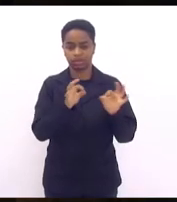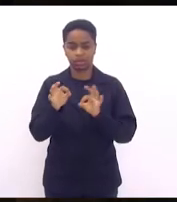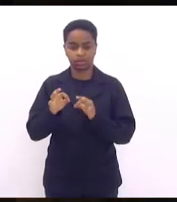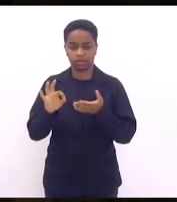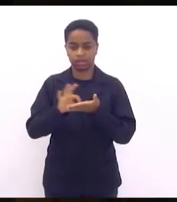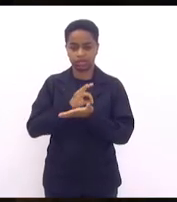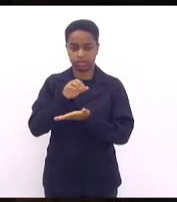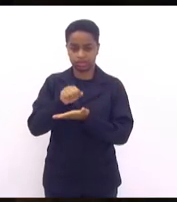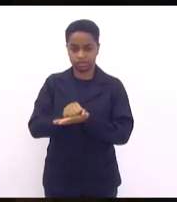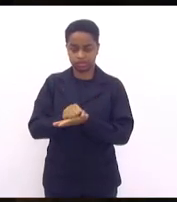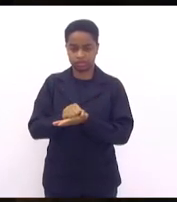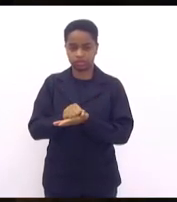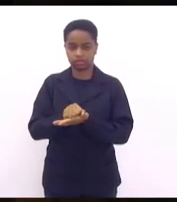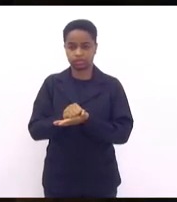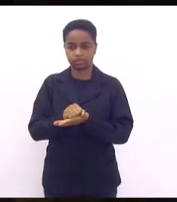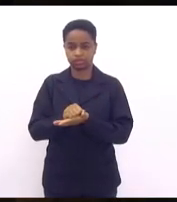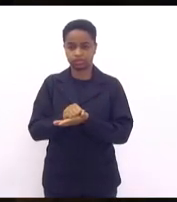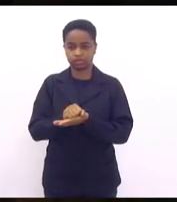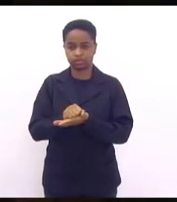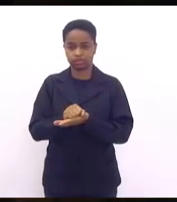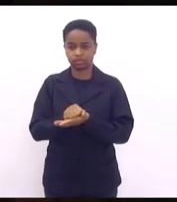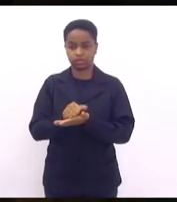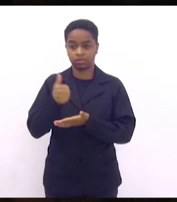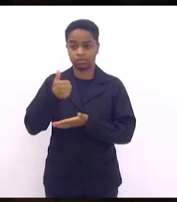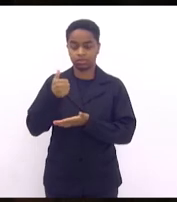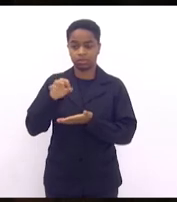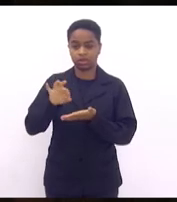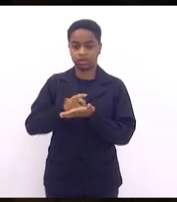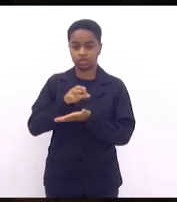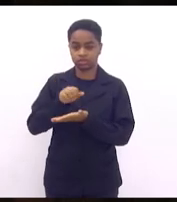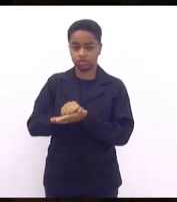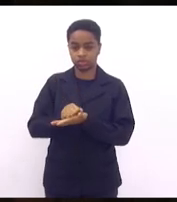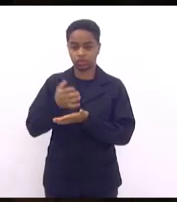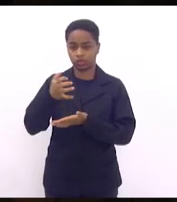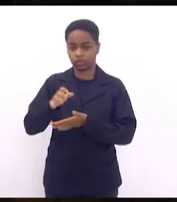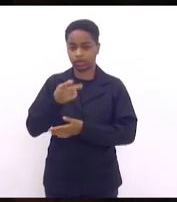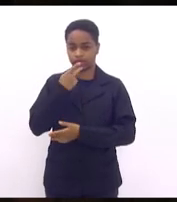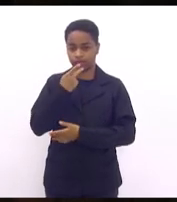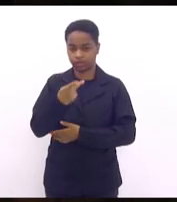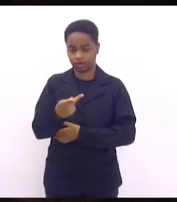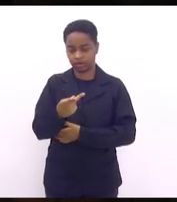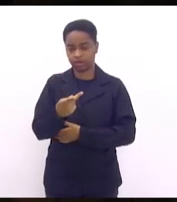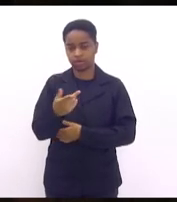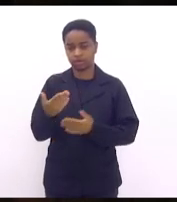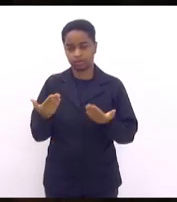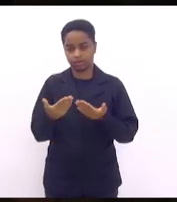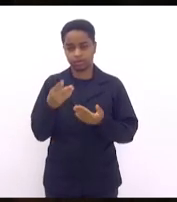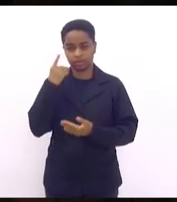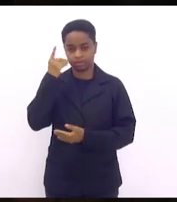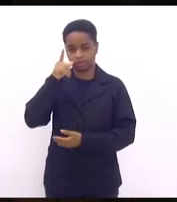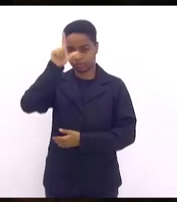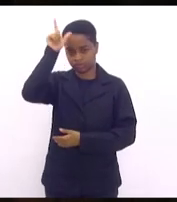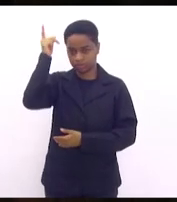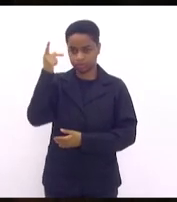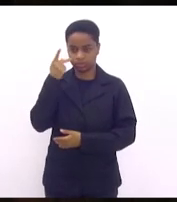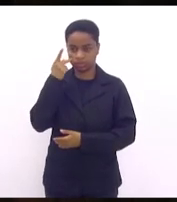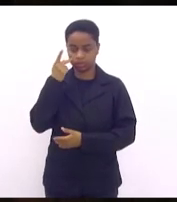oradores inscritos, ou o primeiro orador inscrito abriu mão de uso da fala, que é o deputado Luiz